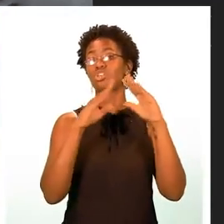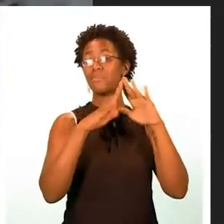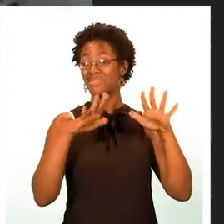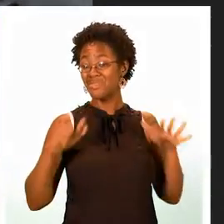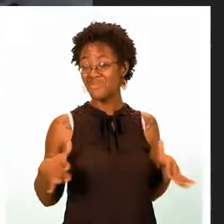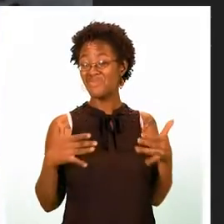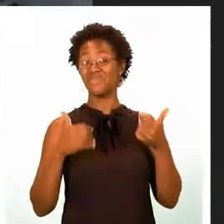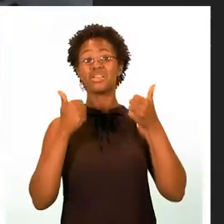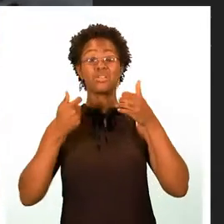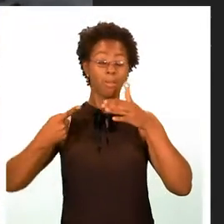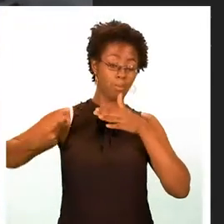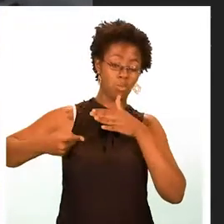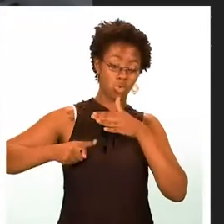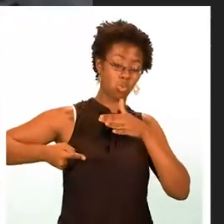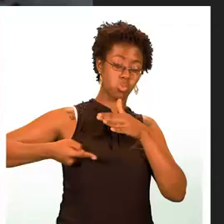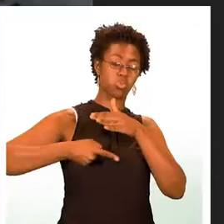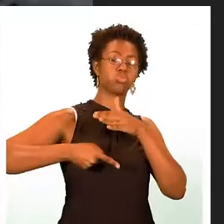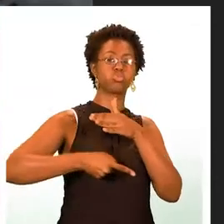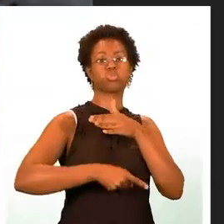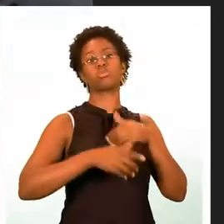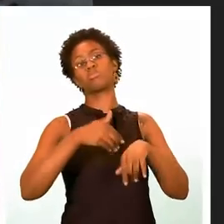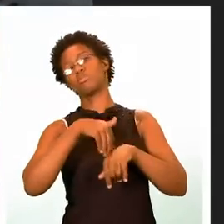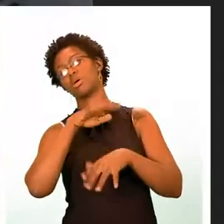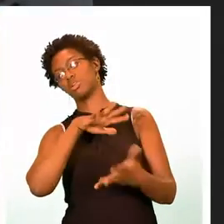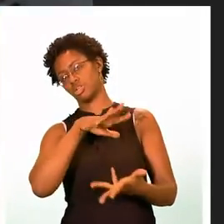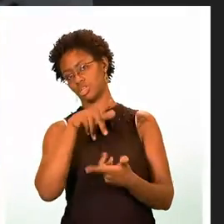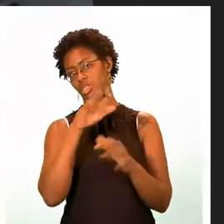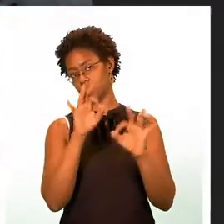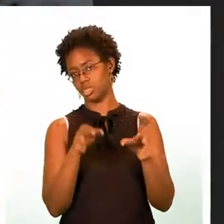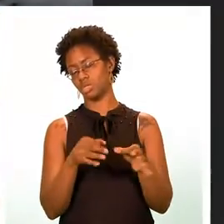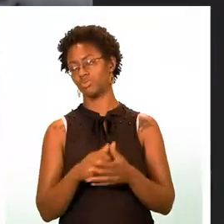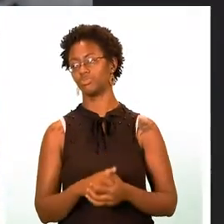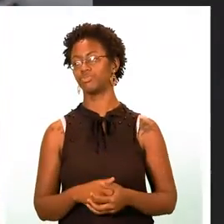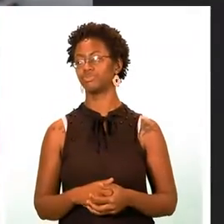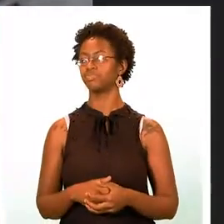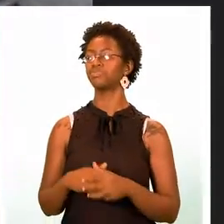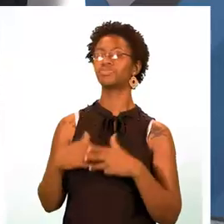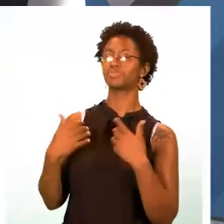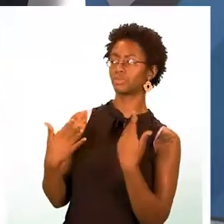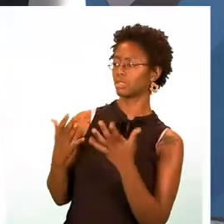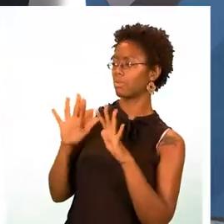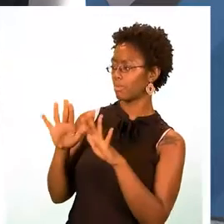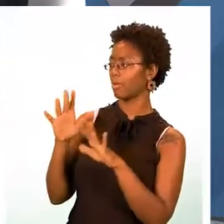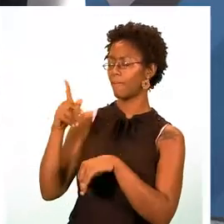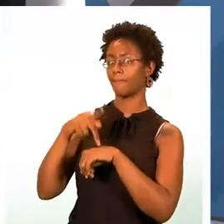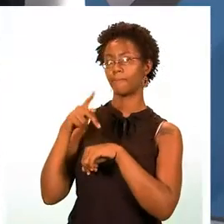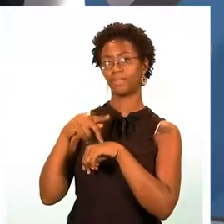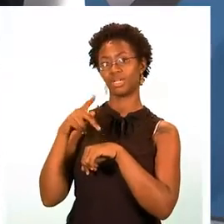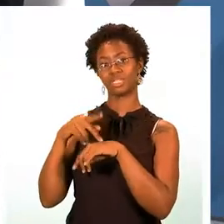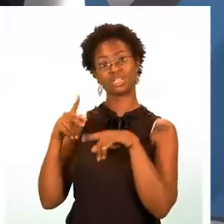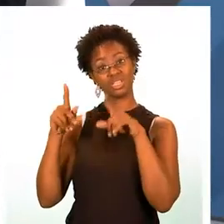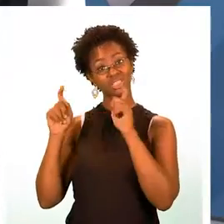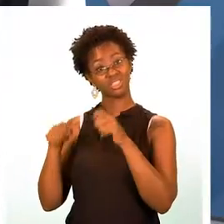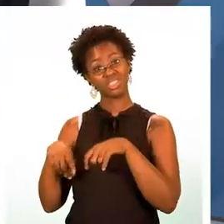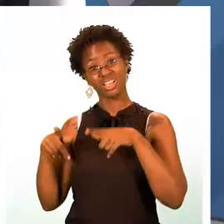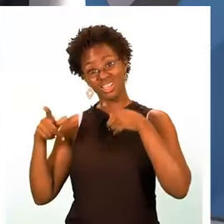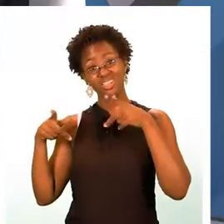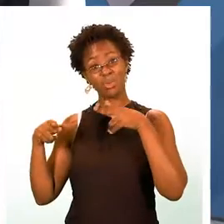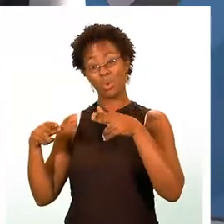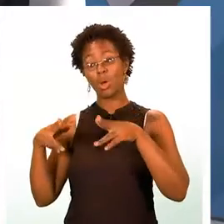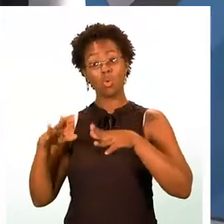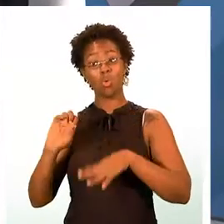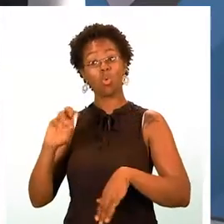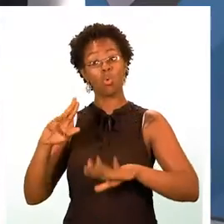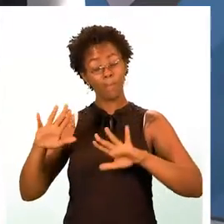você querer pegar o melhor e ir aprofundando cada vez mais na terra, né? Mas olha, se você está dizendo que pedras sintéticas cumprem um